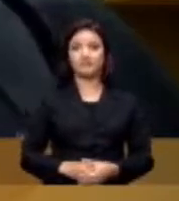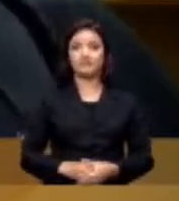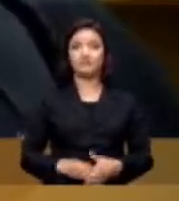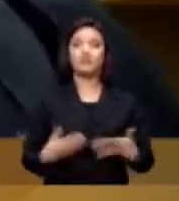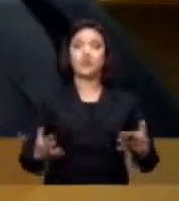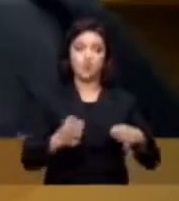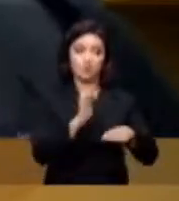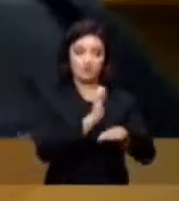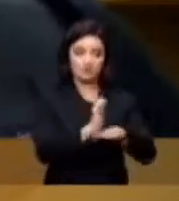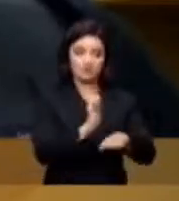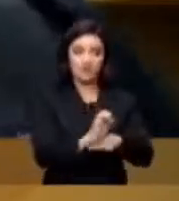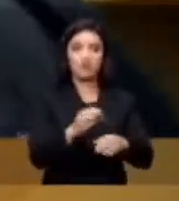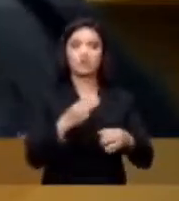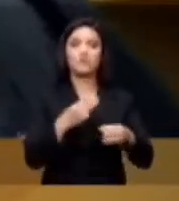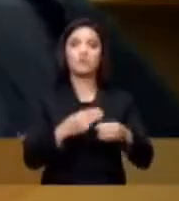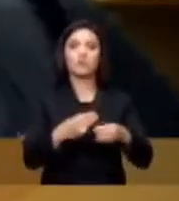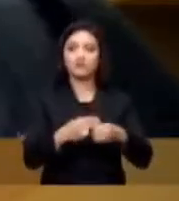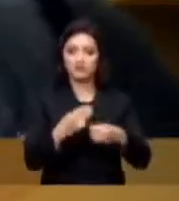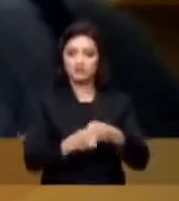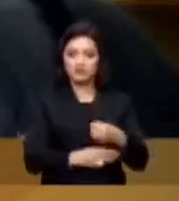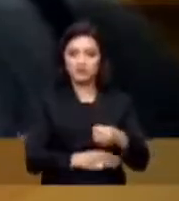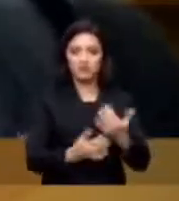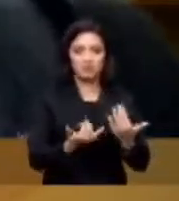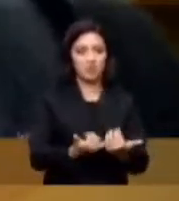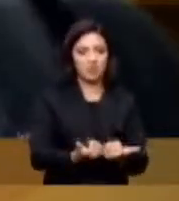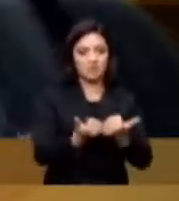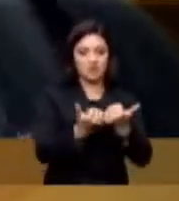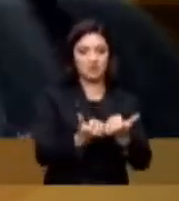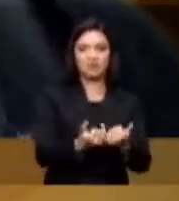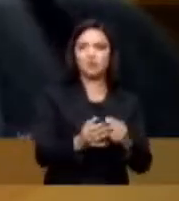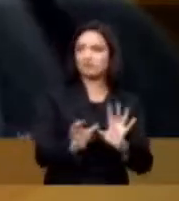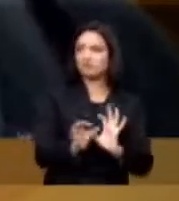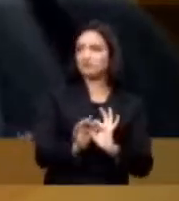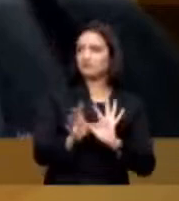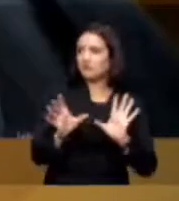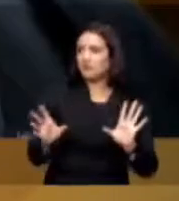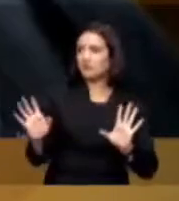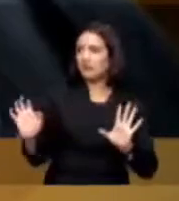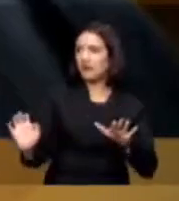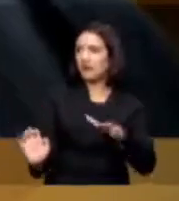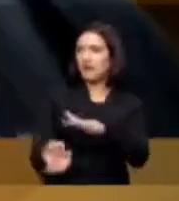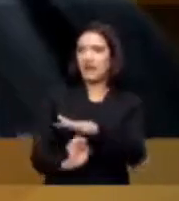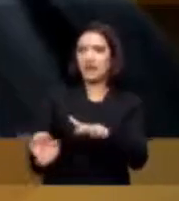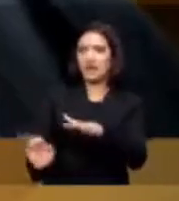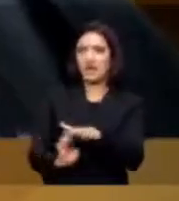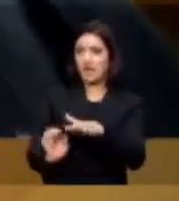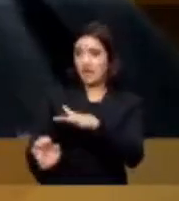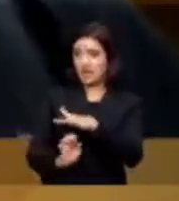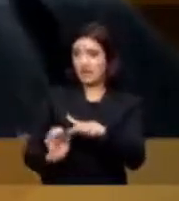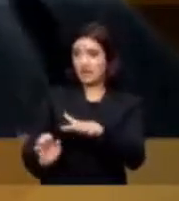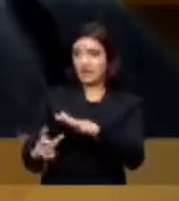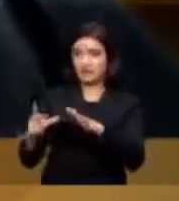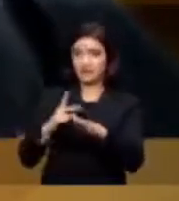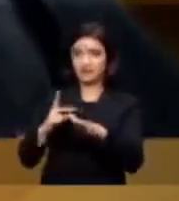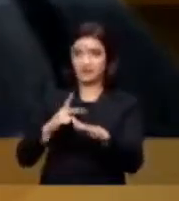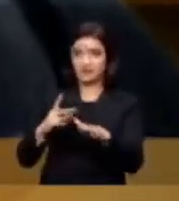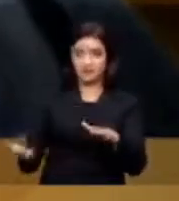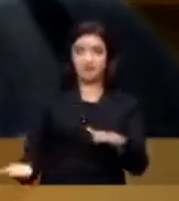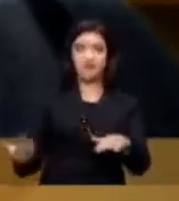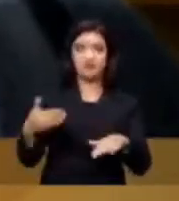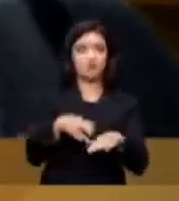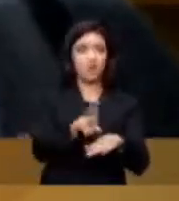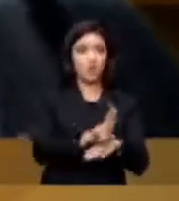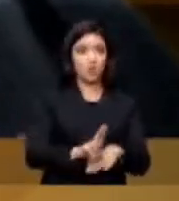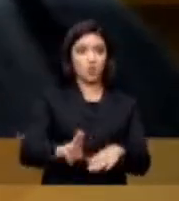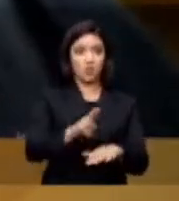Estados e municípios cederão seus bens de uso comum para a passagem de equipamentos, fios, cabos